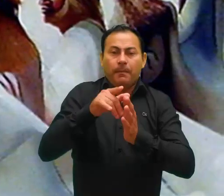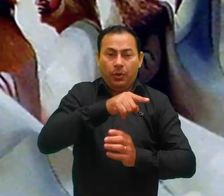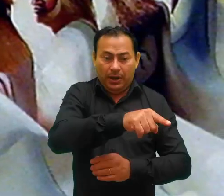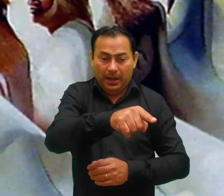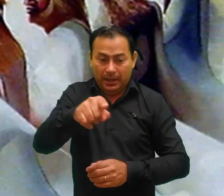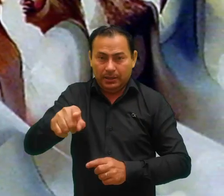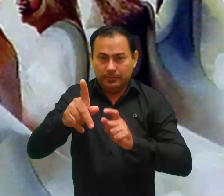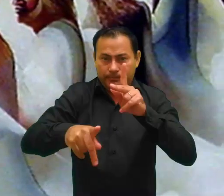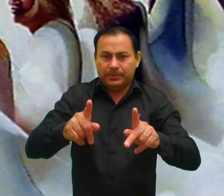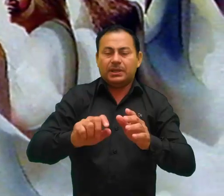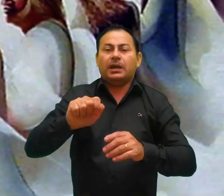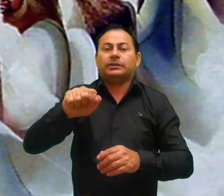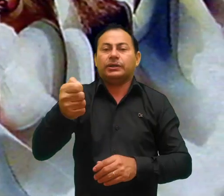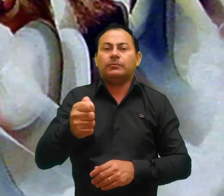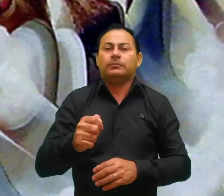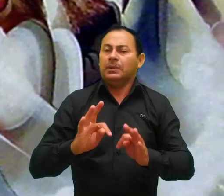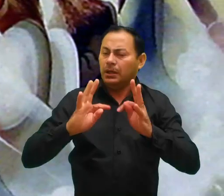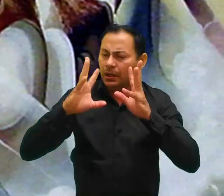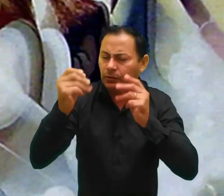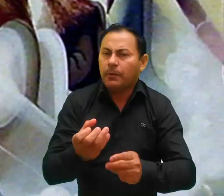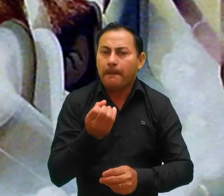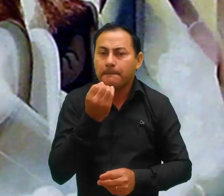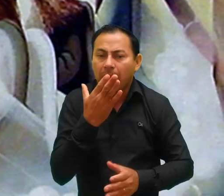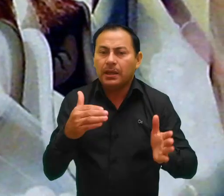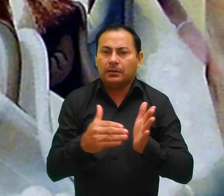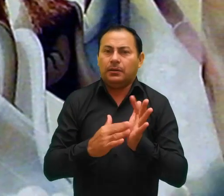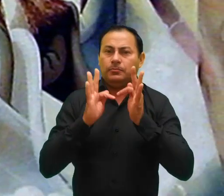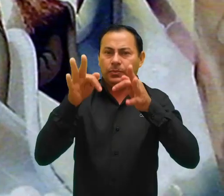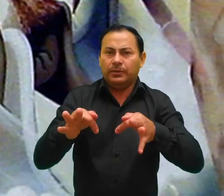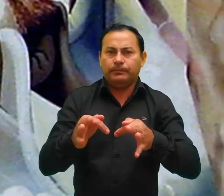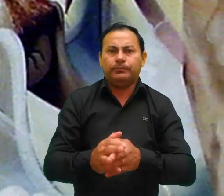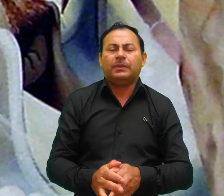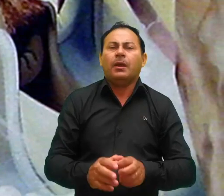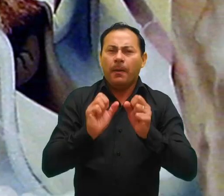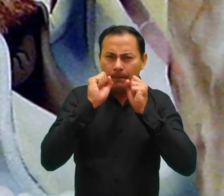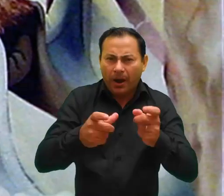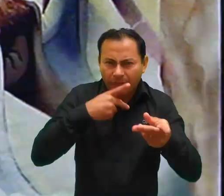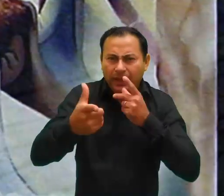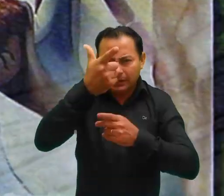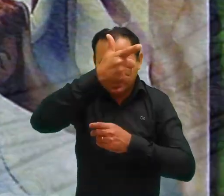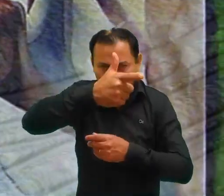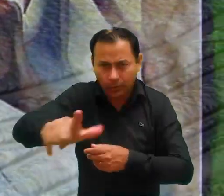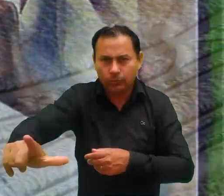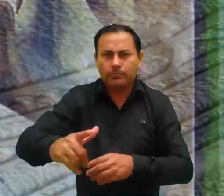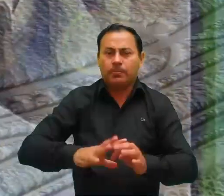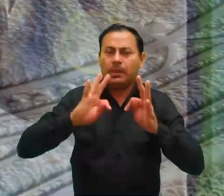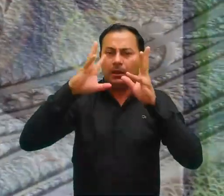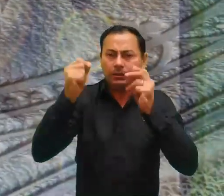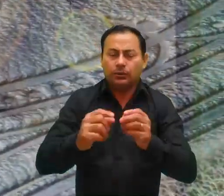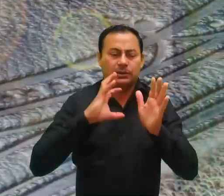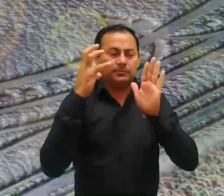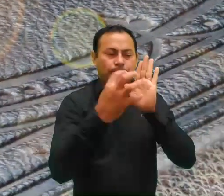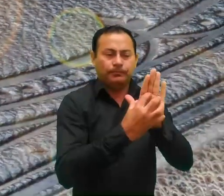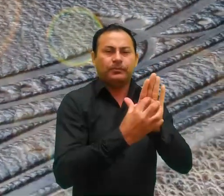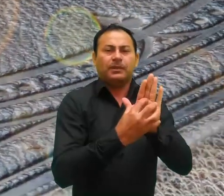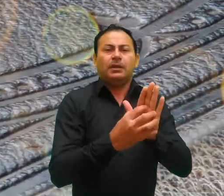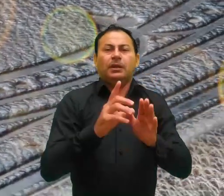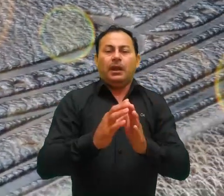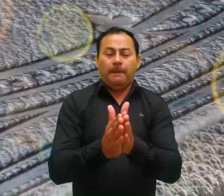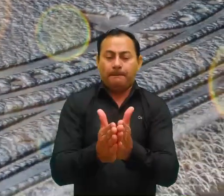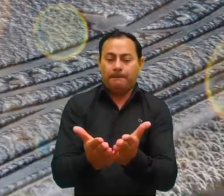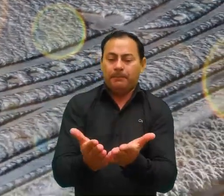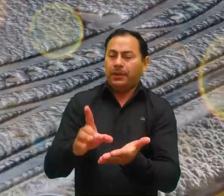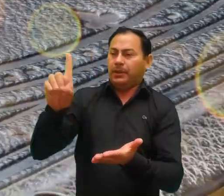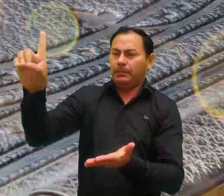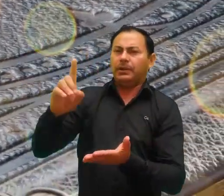eles. Esta é a chave para que tudo vá bem até o fim. Gosto de repetir para enfatizar. Todos esses símbolos são